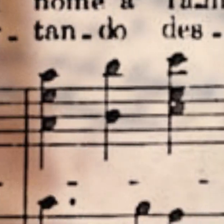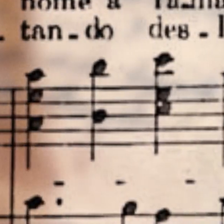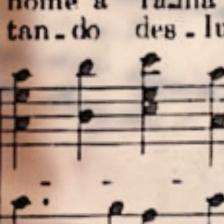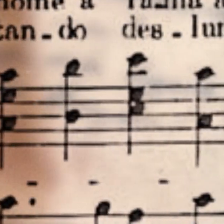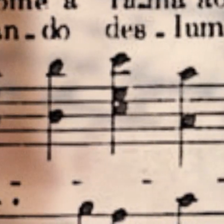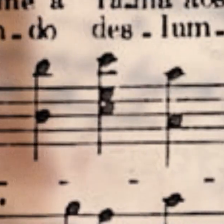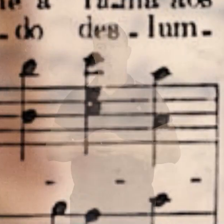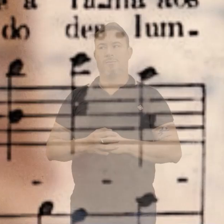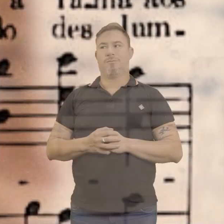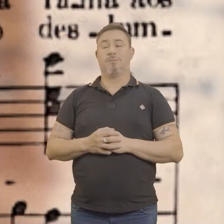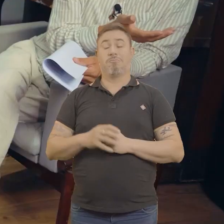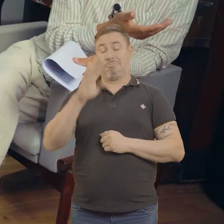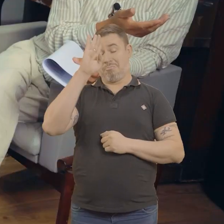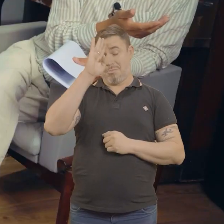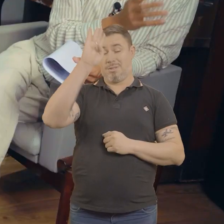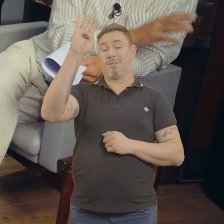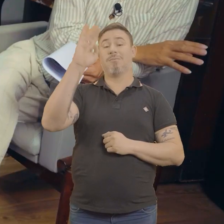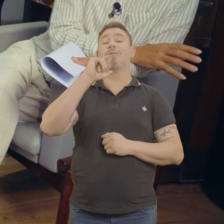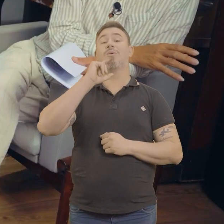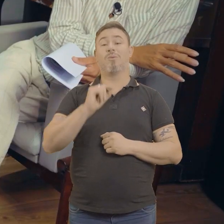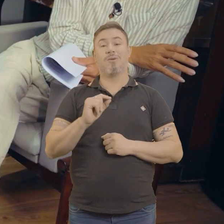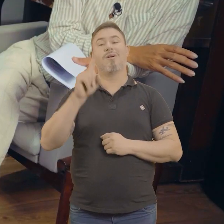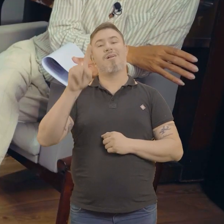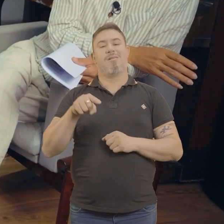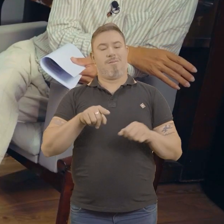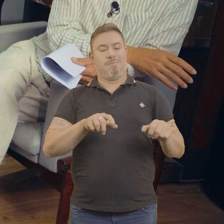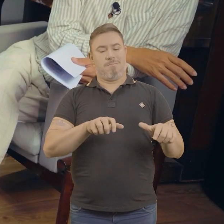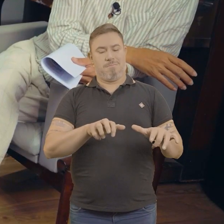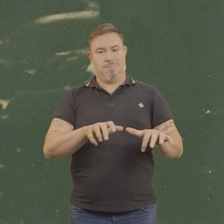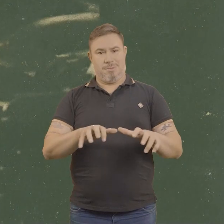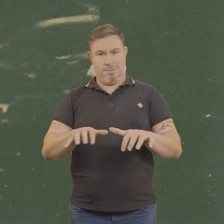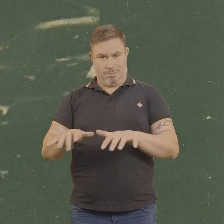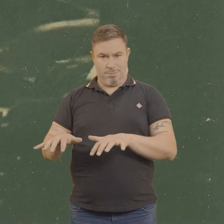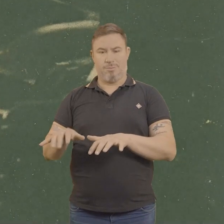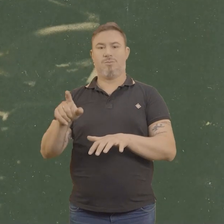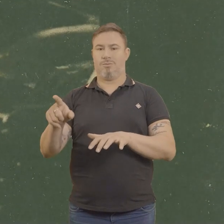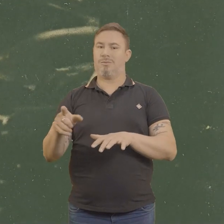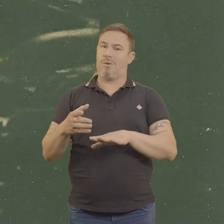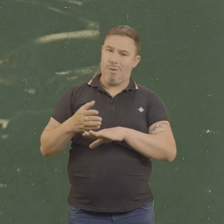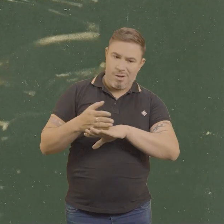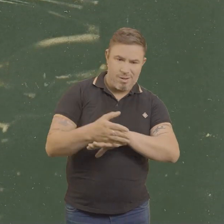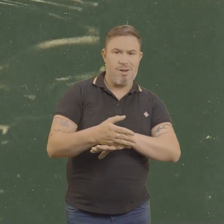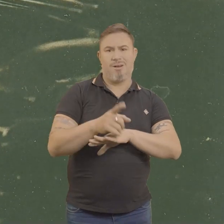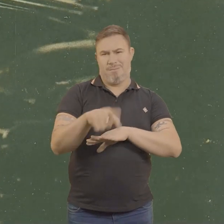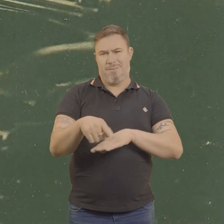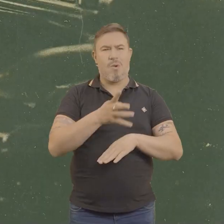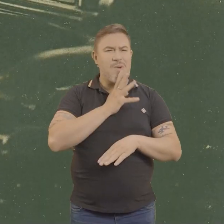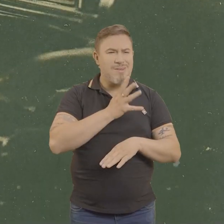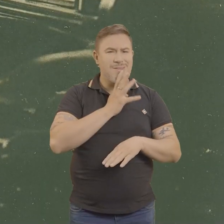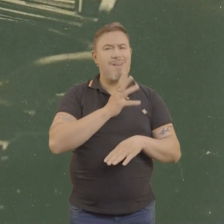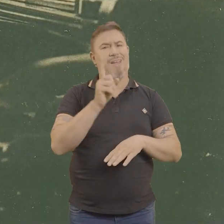O instrumento principal era o piano, né? Então, o acesso ao instrumento era muito difícil.